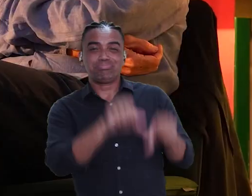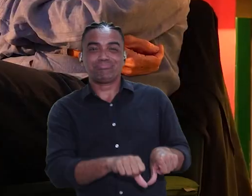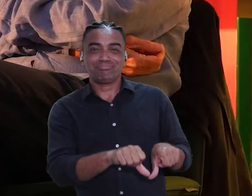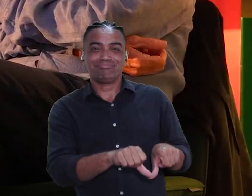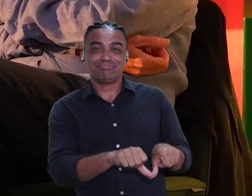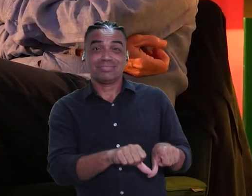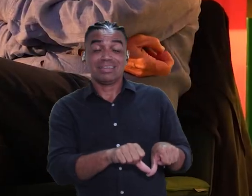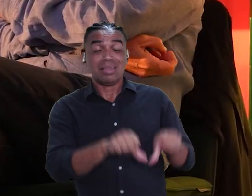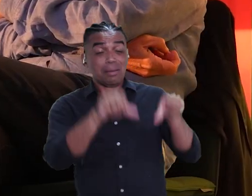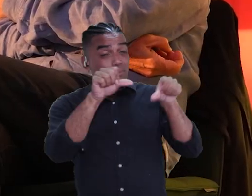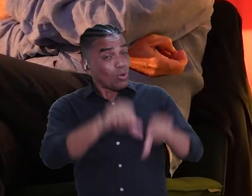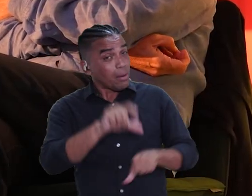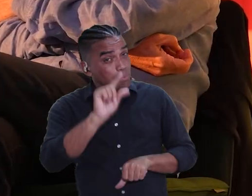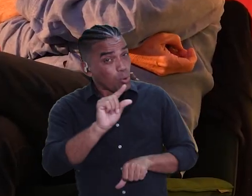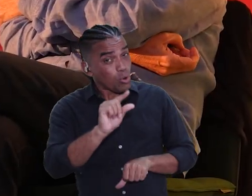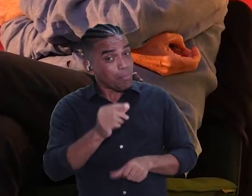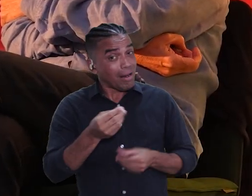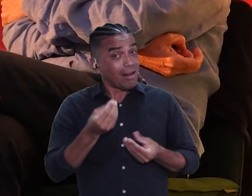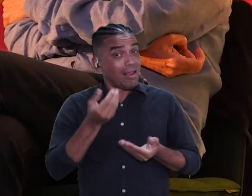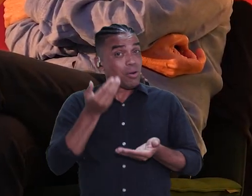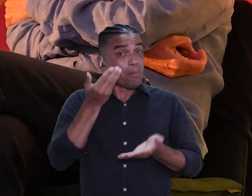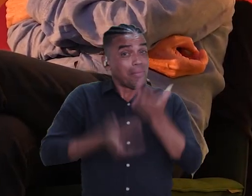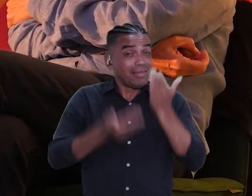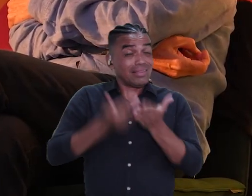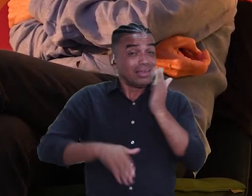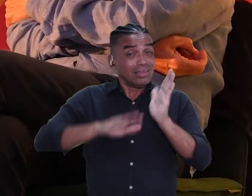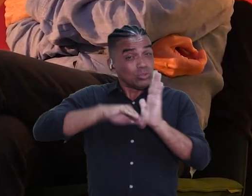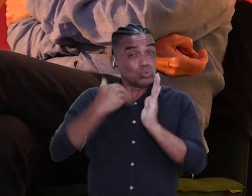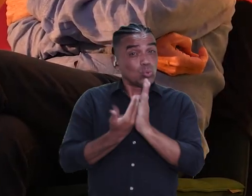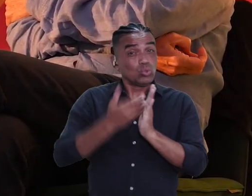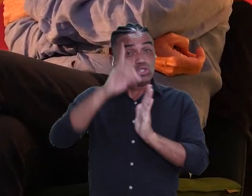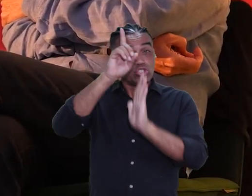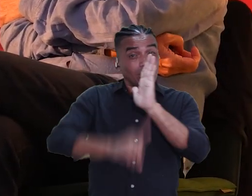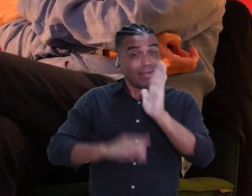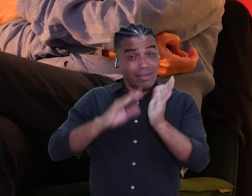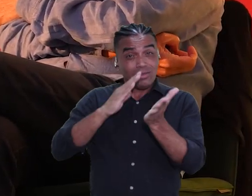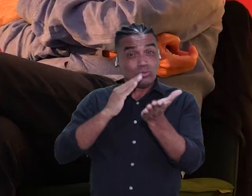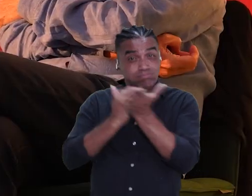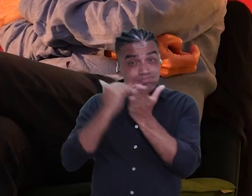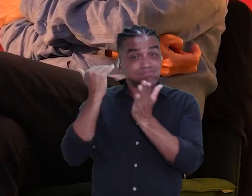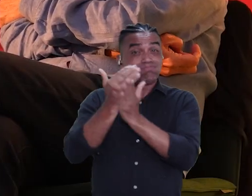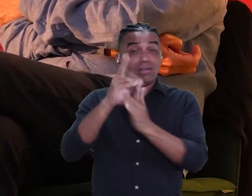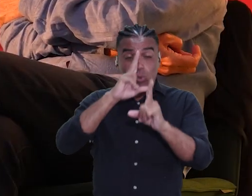não entregar de volta tudo que já se teve. Mas